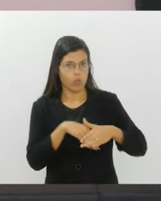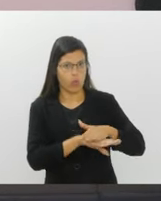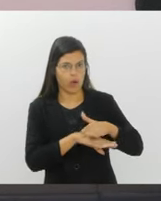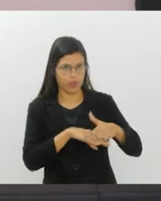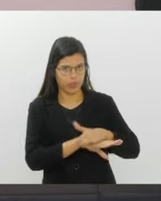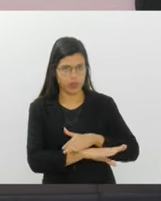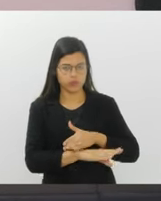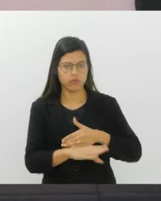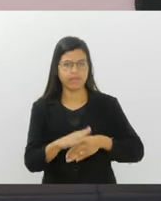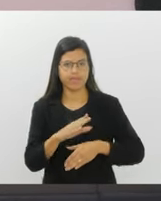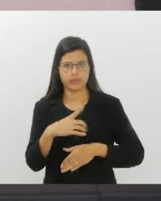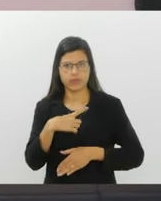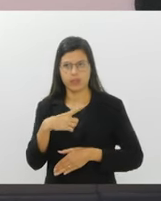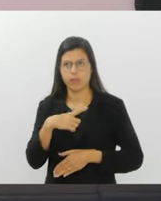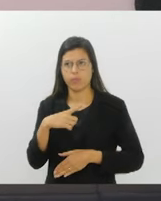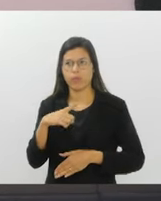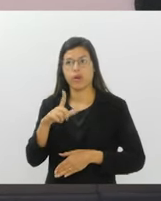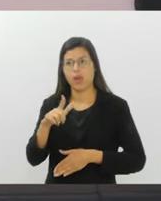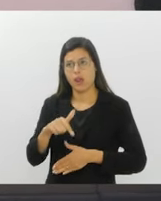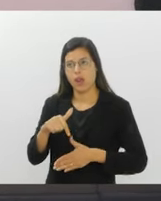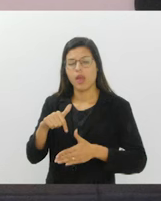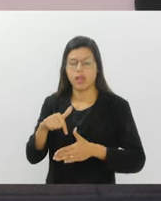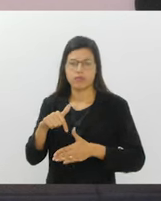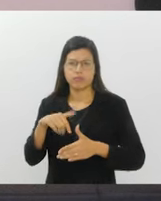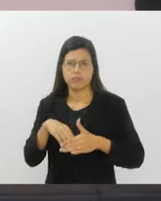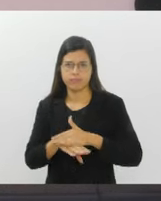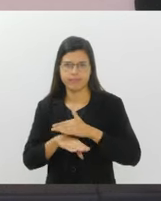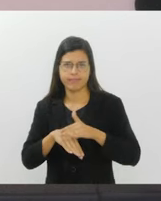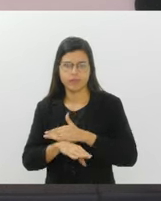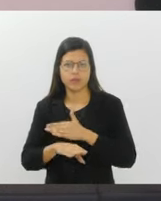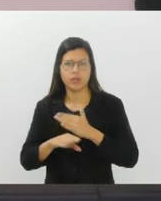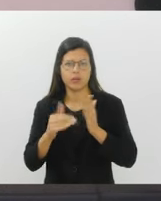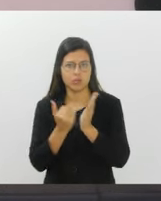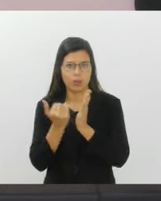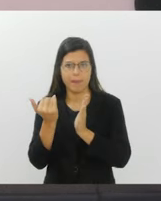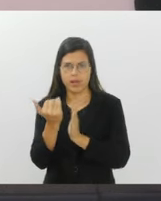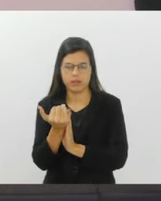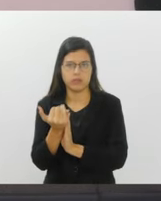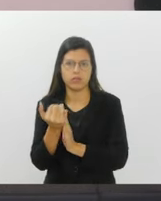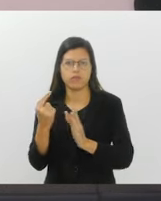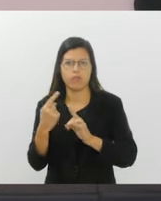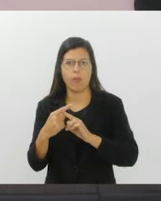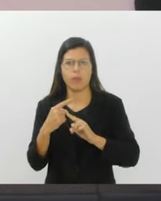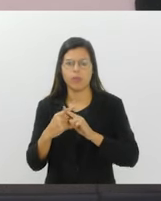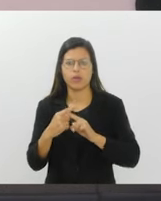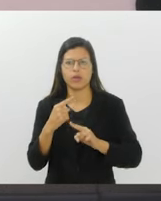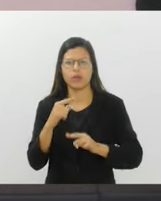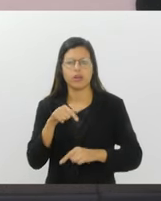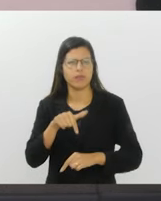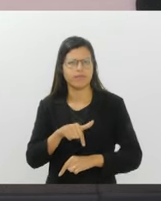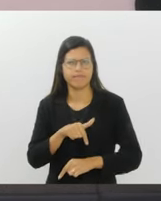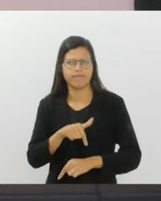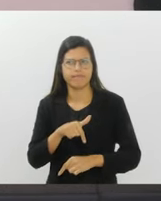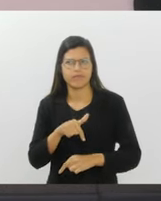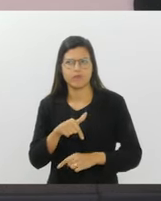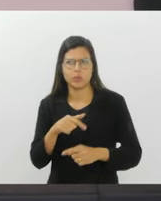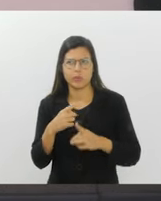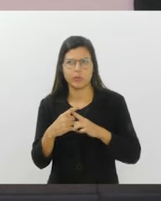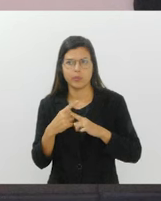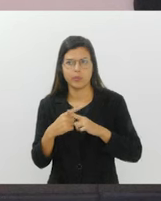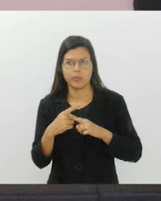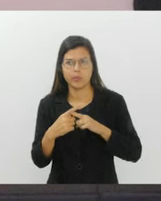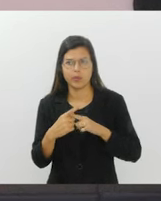temos é o Fundo Soberano. E a reserva por quê? Porque, como ele não estava